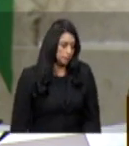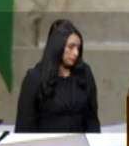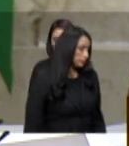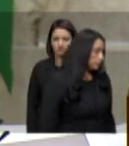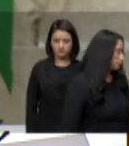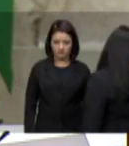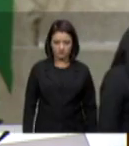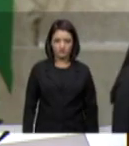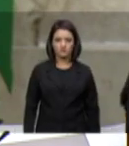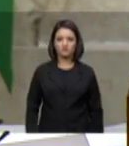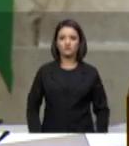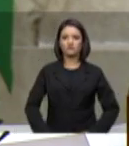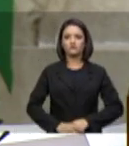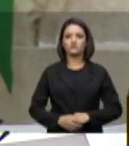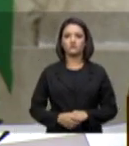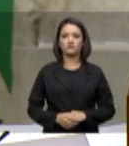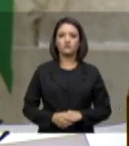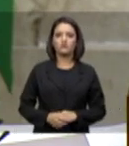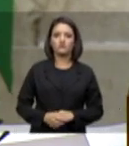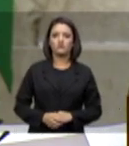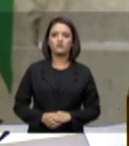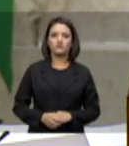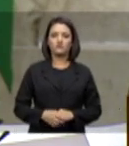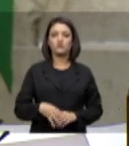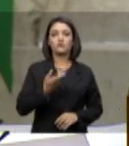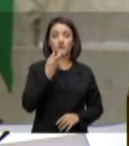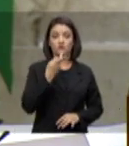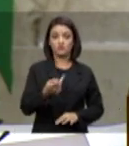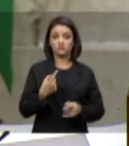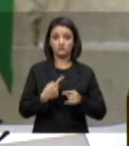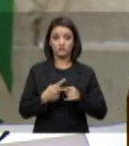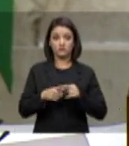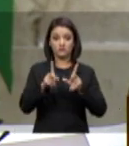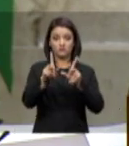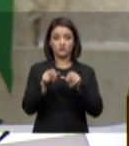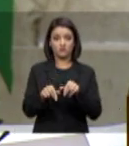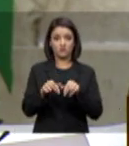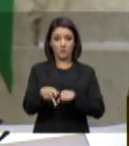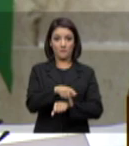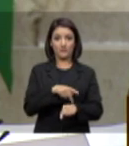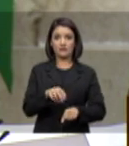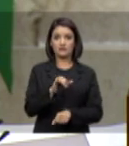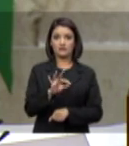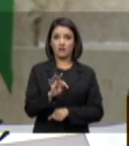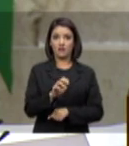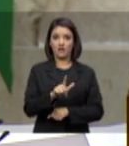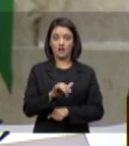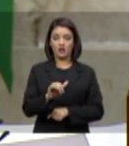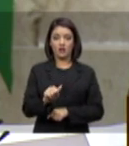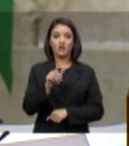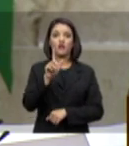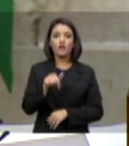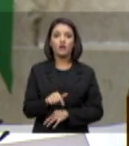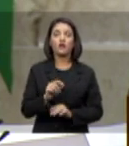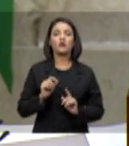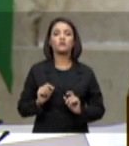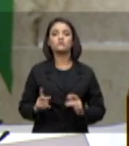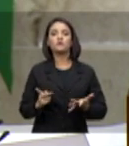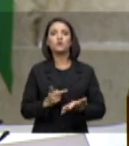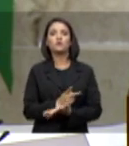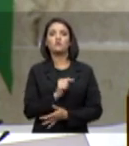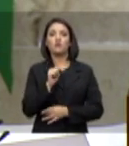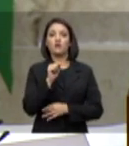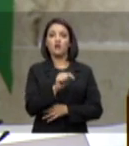italiana na corrente epidemia foi exatamente a política adotada